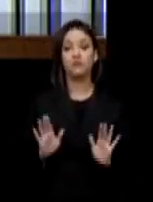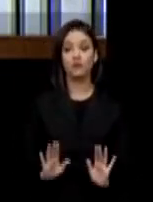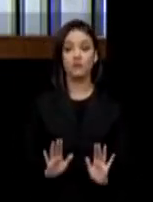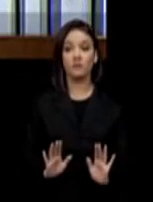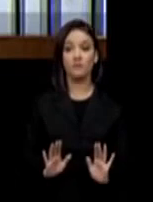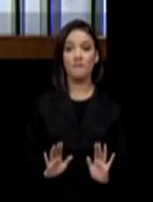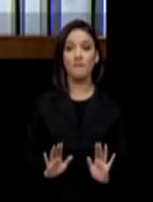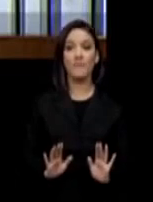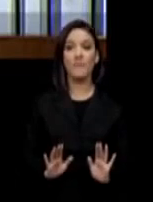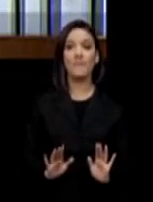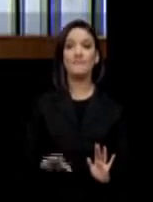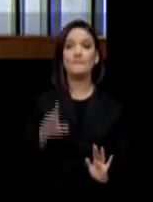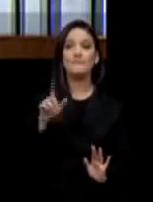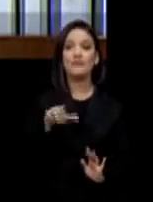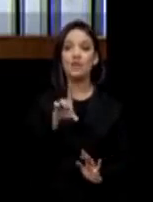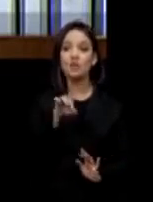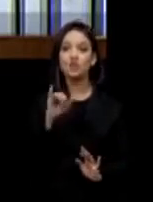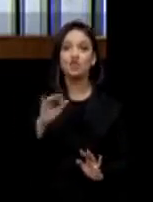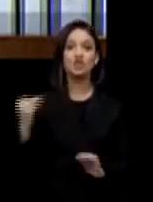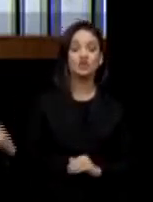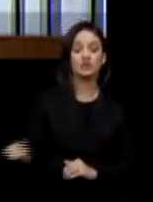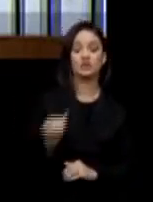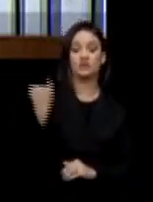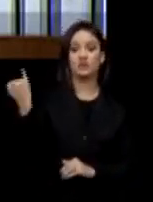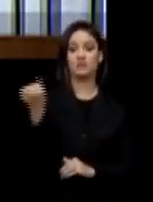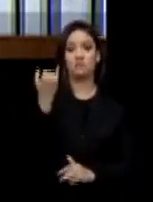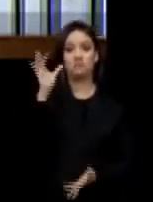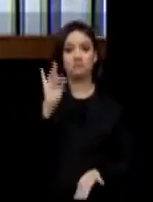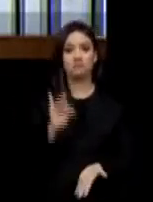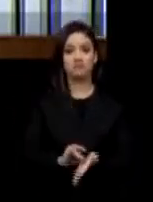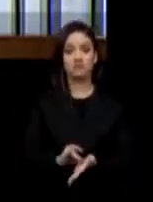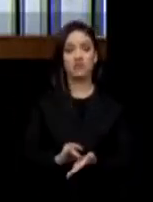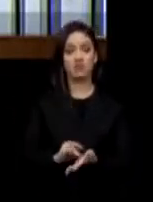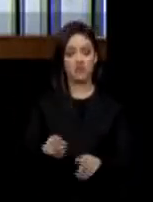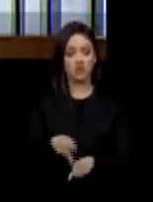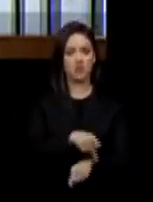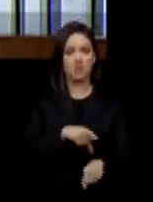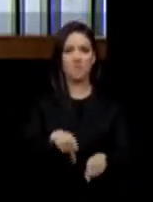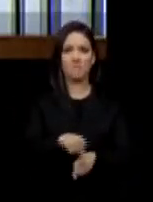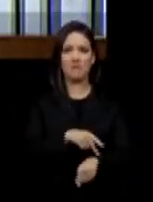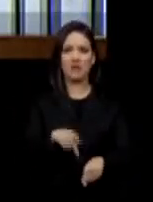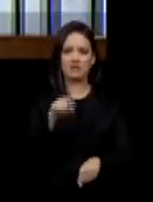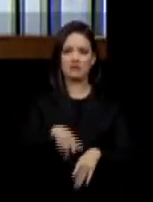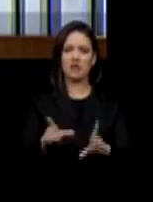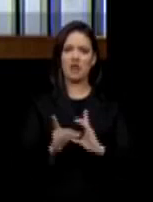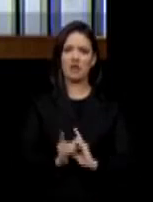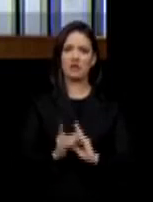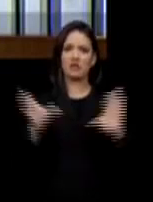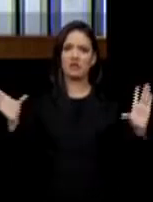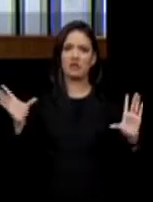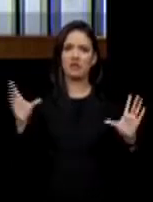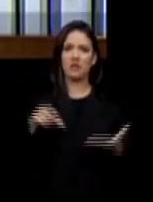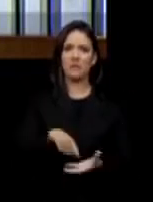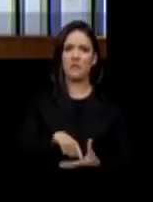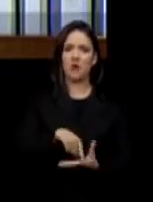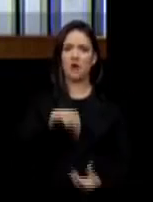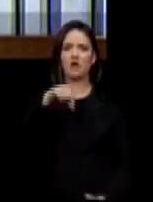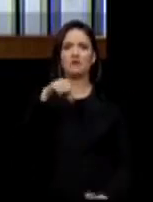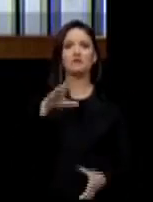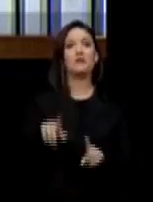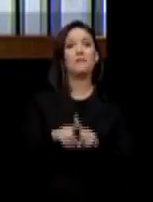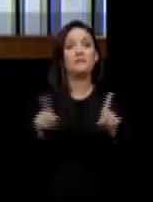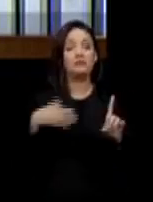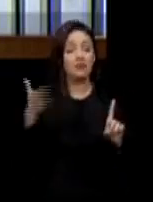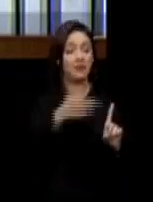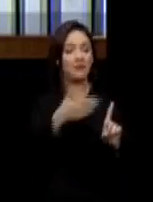portanto, de data de elevada importância em um Estado democrático de direito, o que torna as agressões